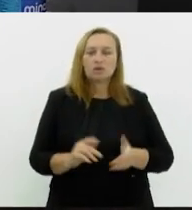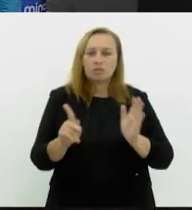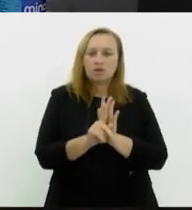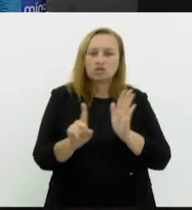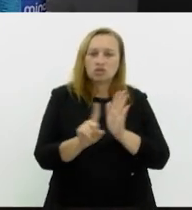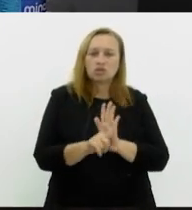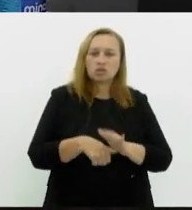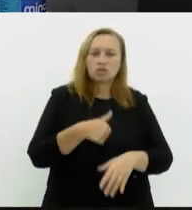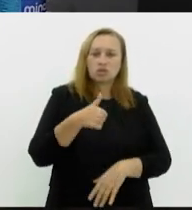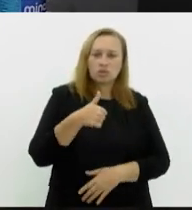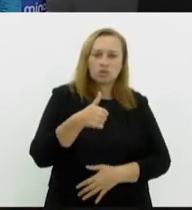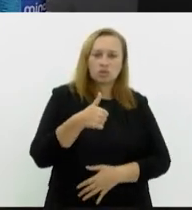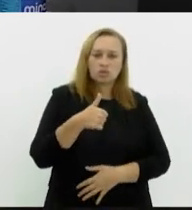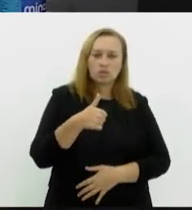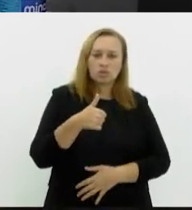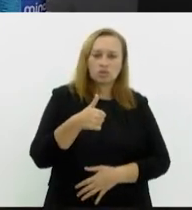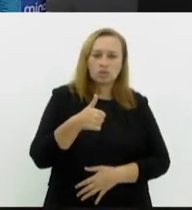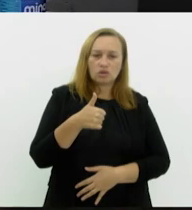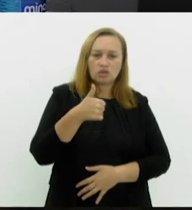projeto de lei